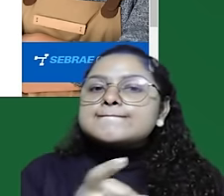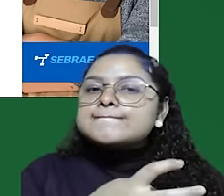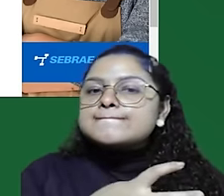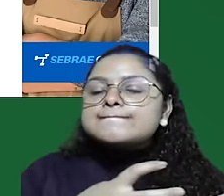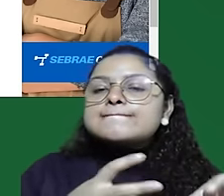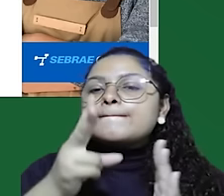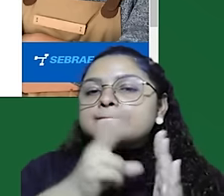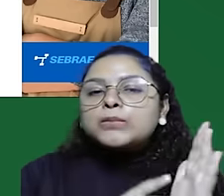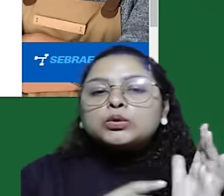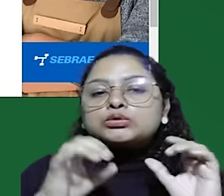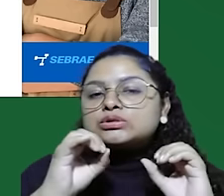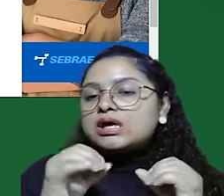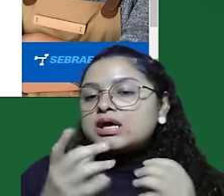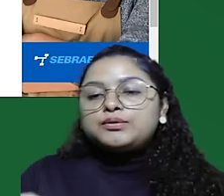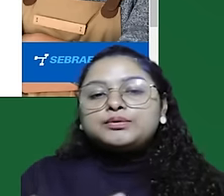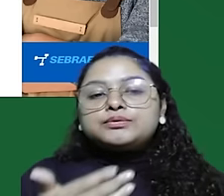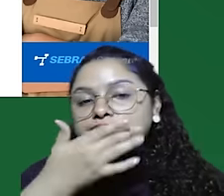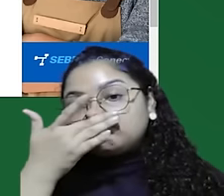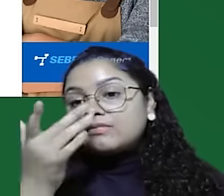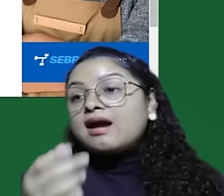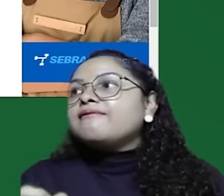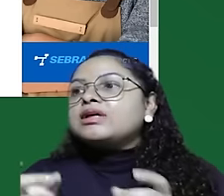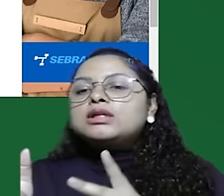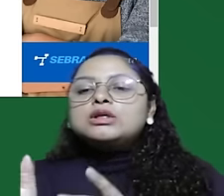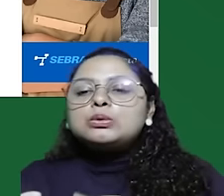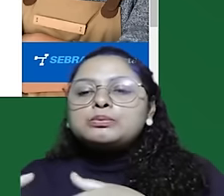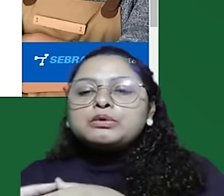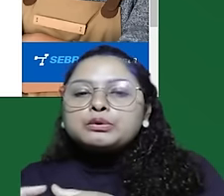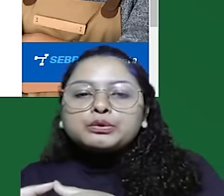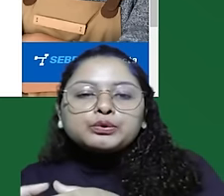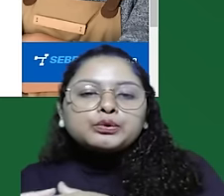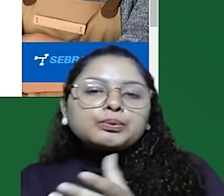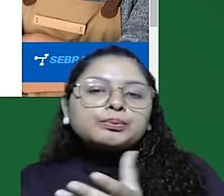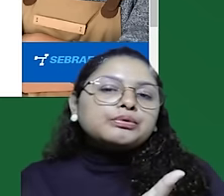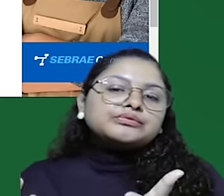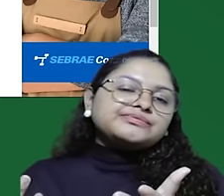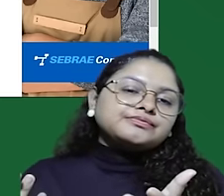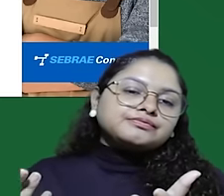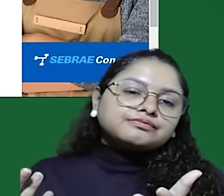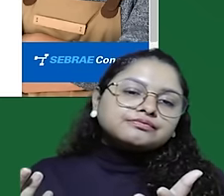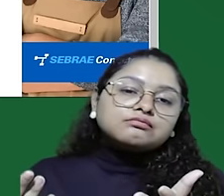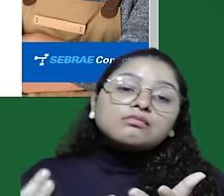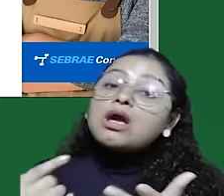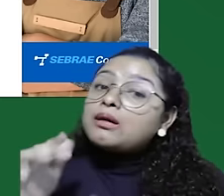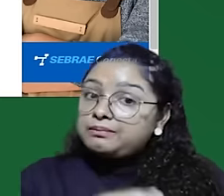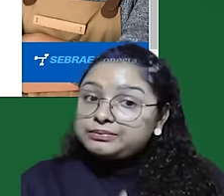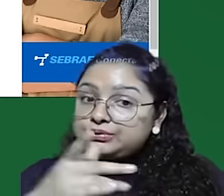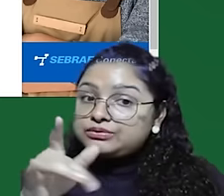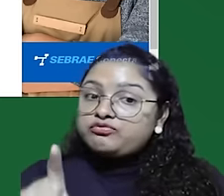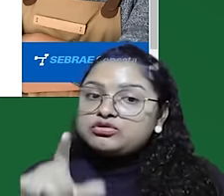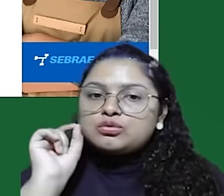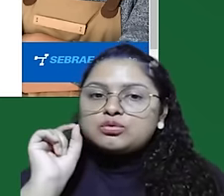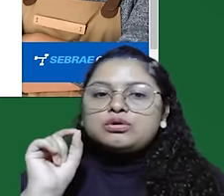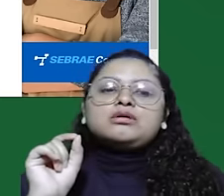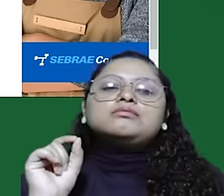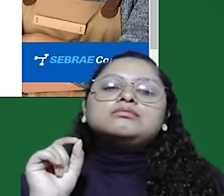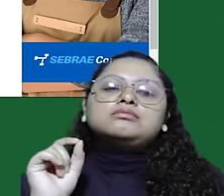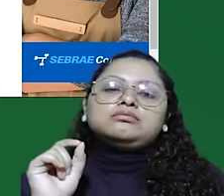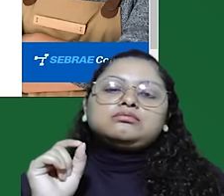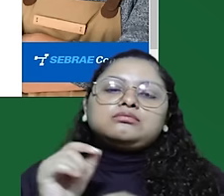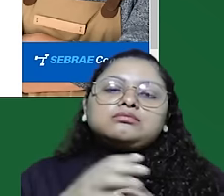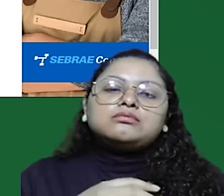Ah ele é vendido para um consumidor final ele é contribuinte ou não contribuinte aí você seleciona cada opção o sistema vem